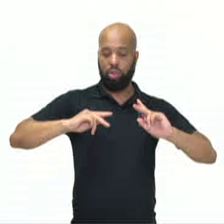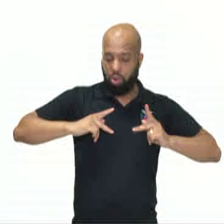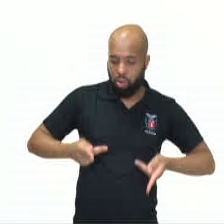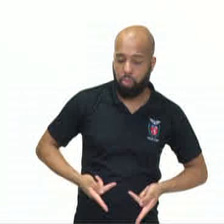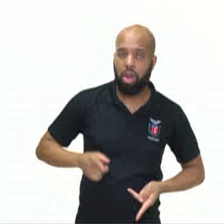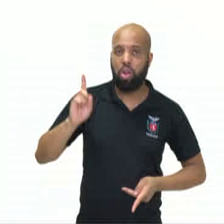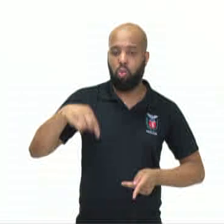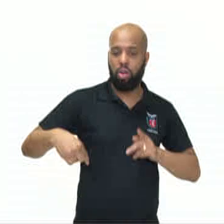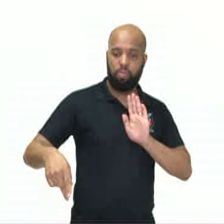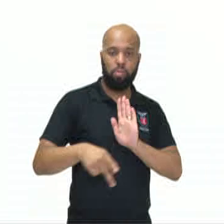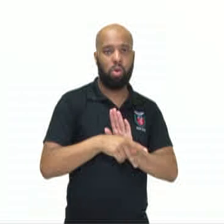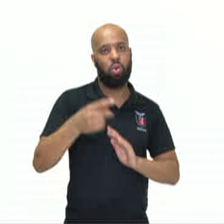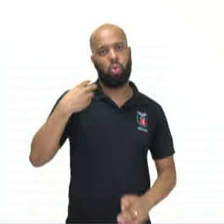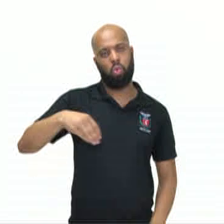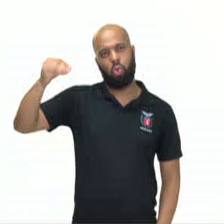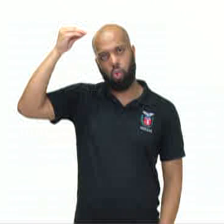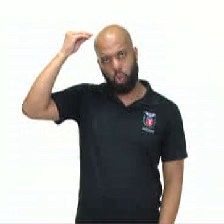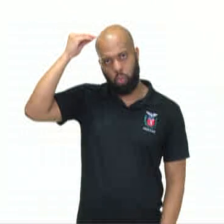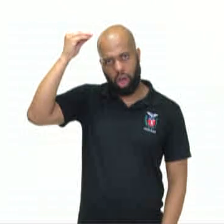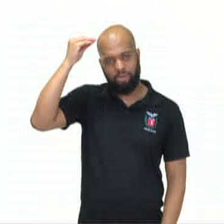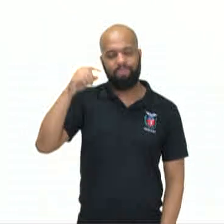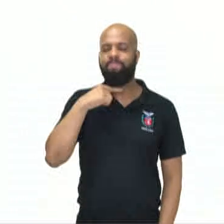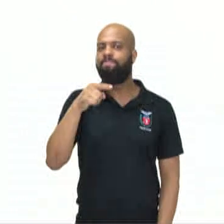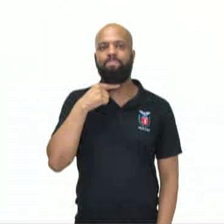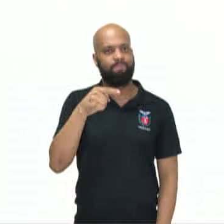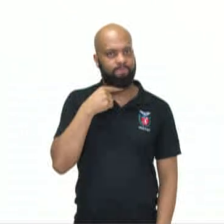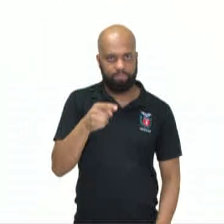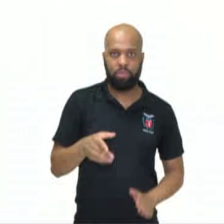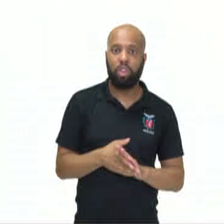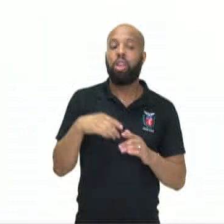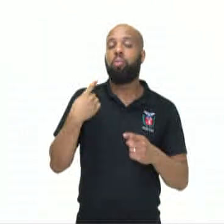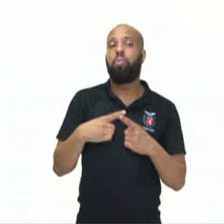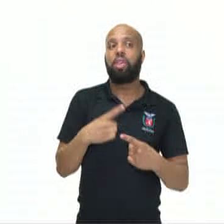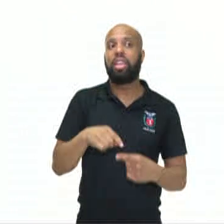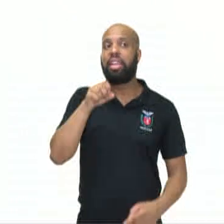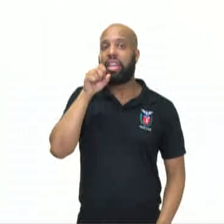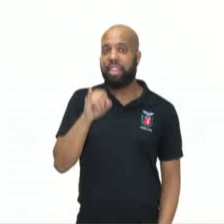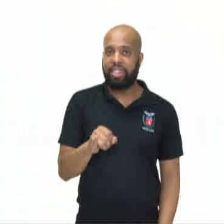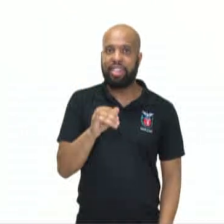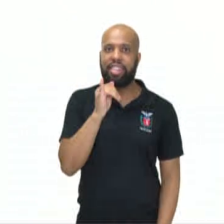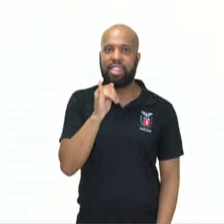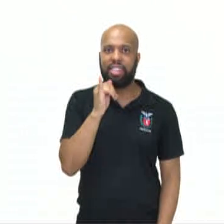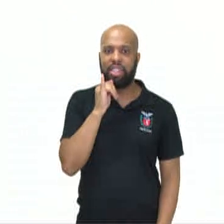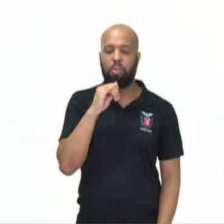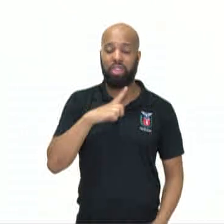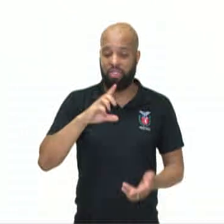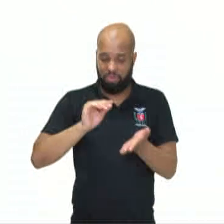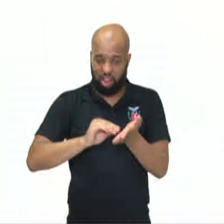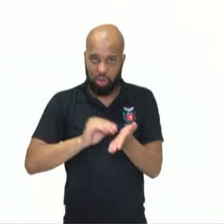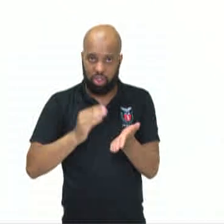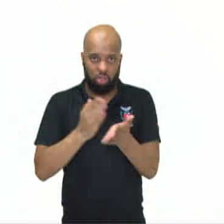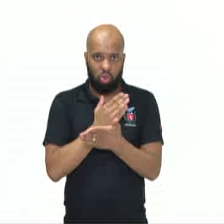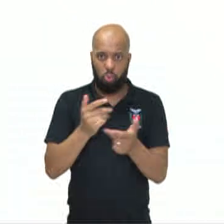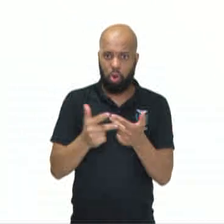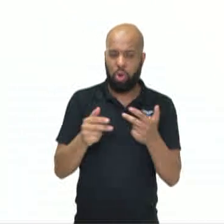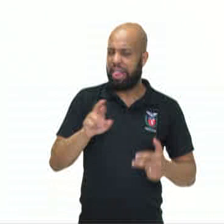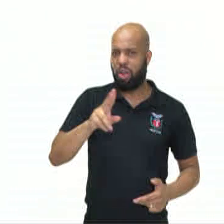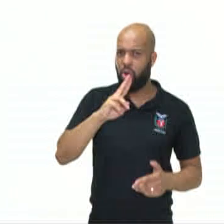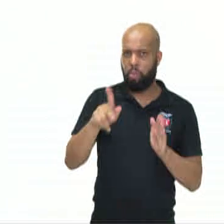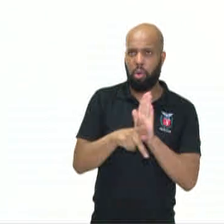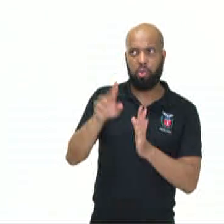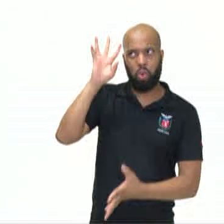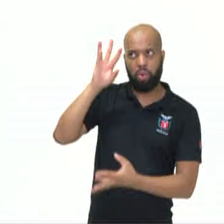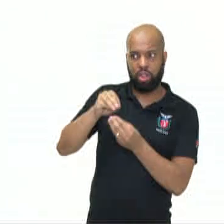é o próprio culpado por esta incapacidade. Quando sua causa reside na falta, não de entendimento, mas